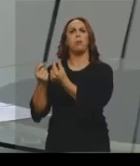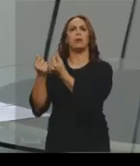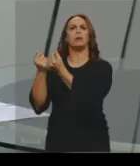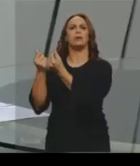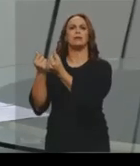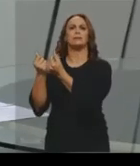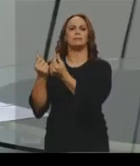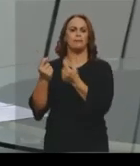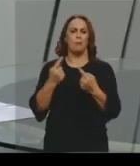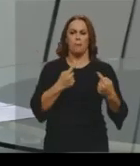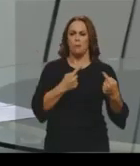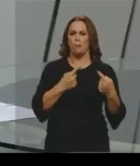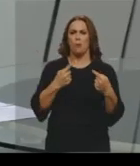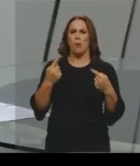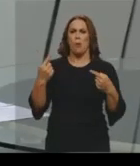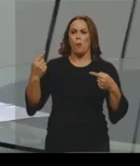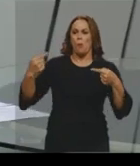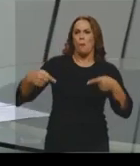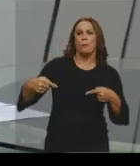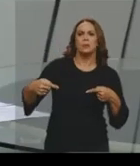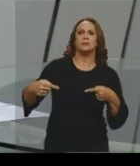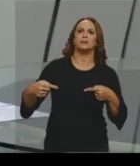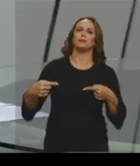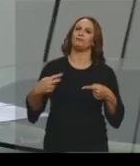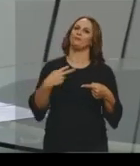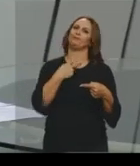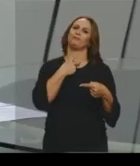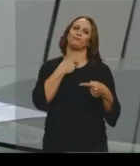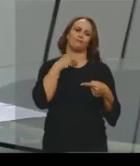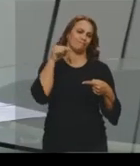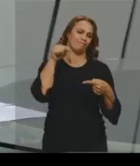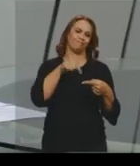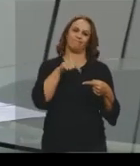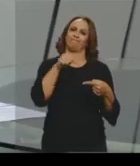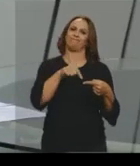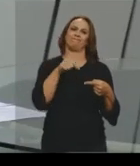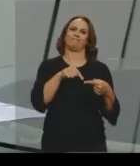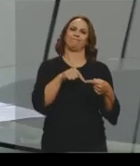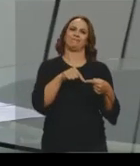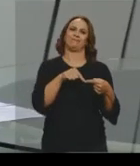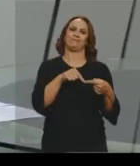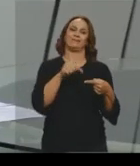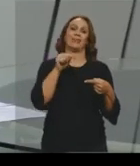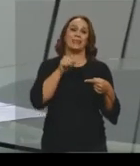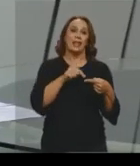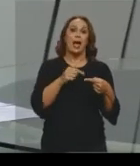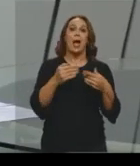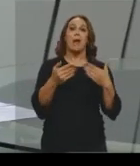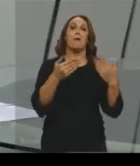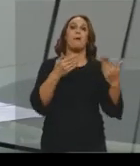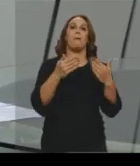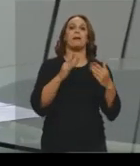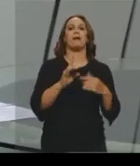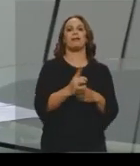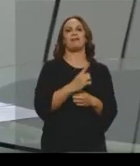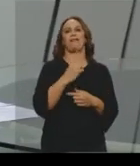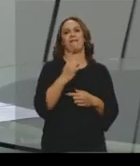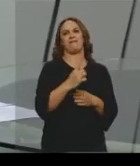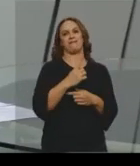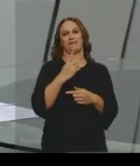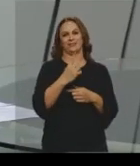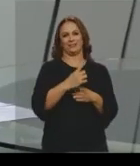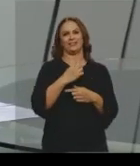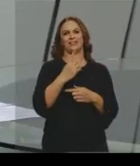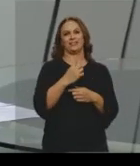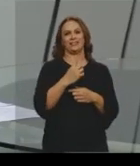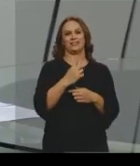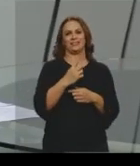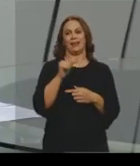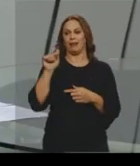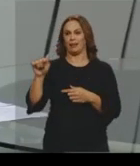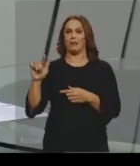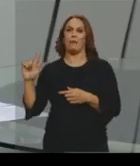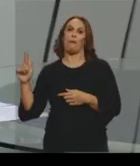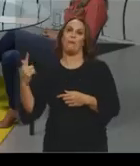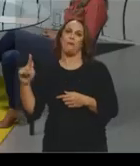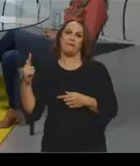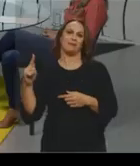os vários Davis que nós temos não conseguem superar sozinhos os poucos Golias que a gente tem no nosso